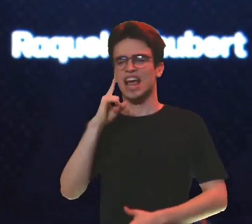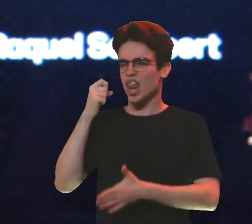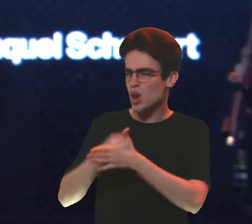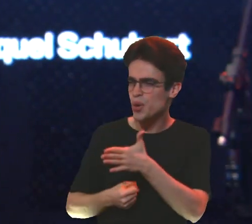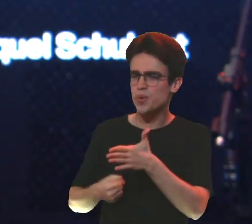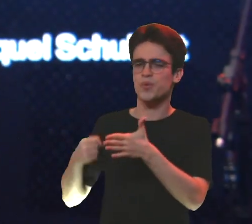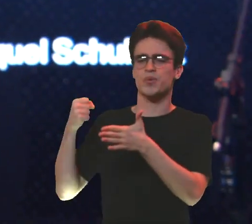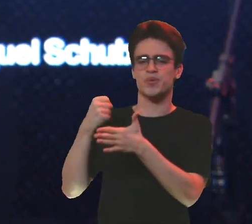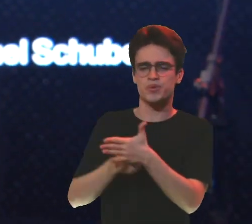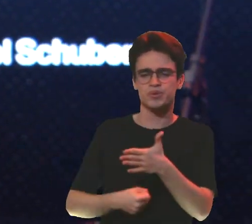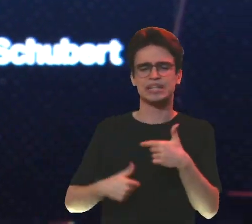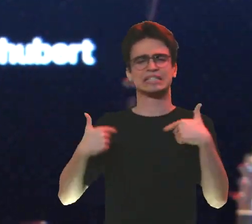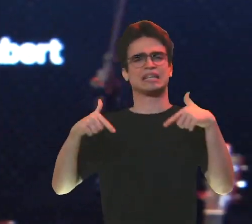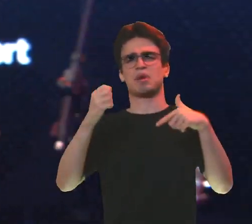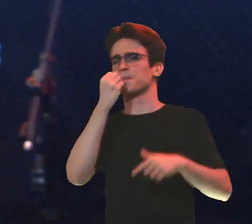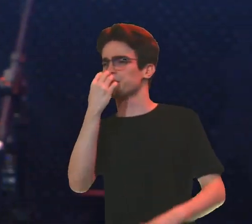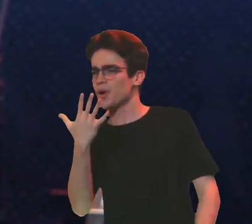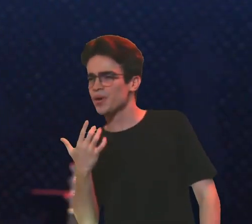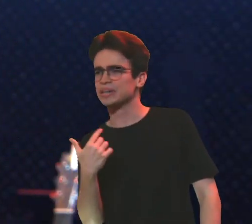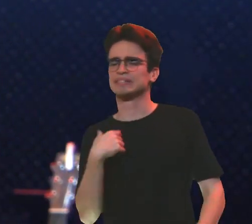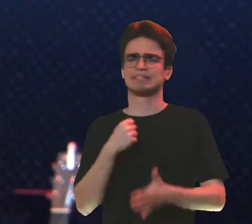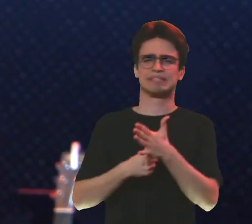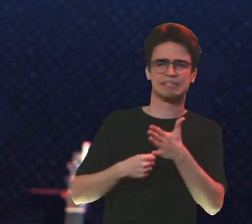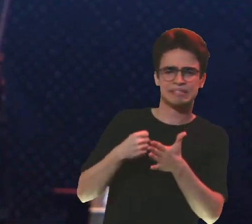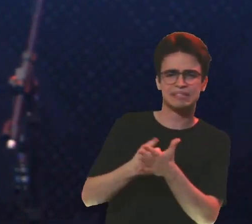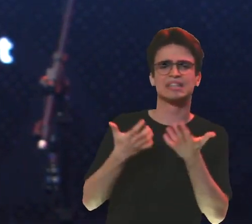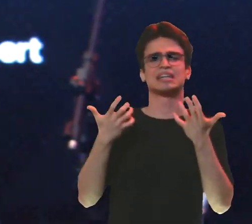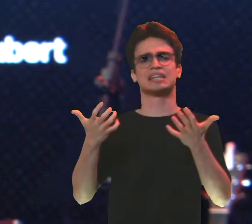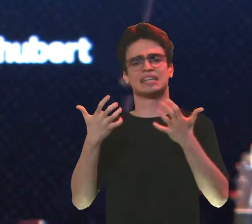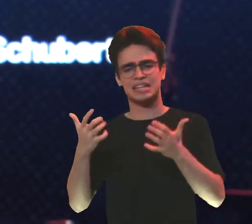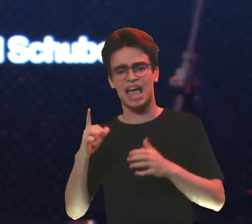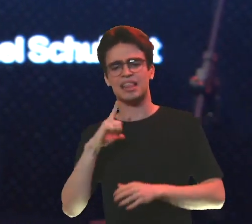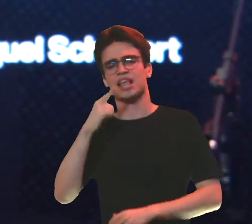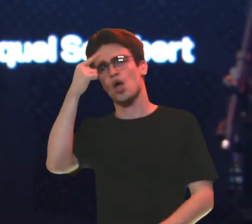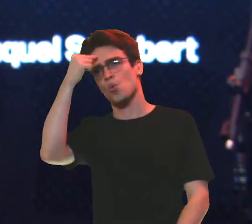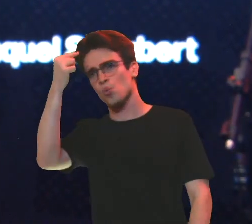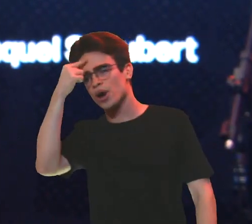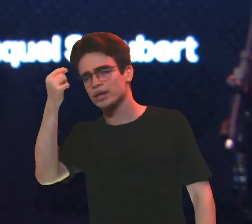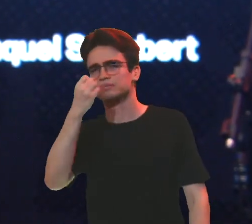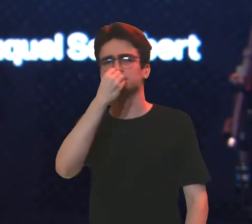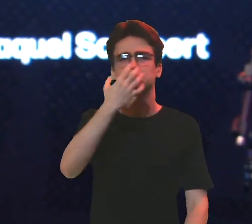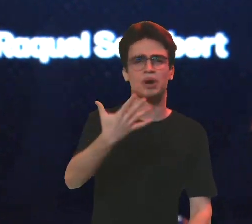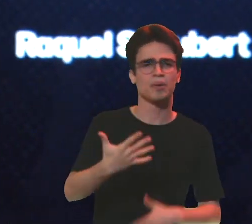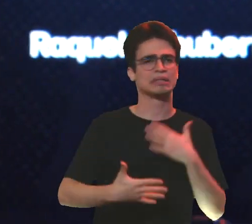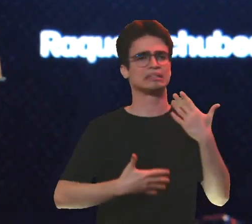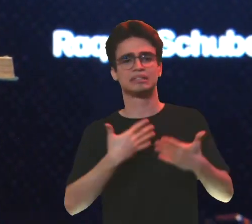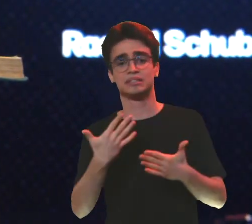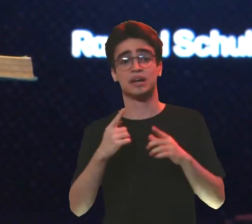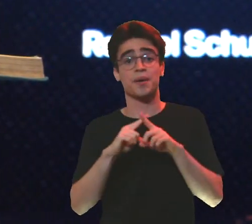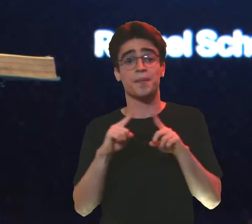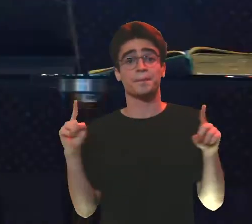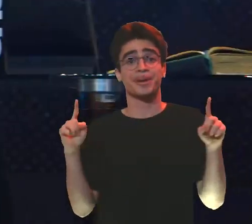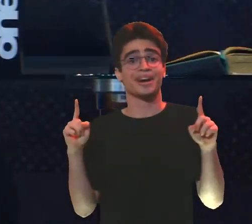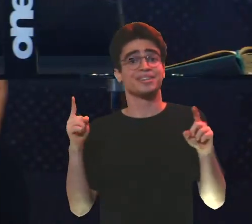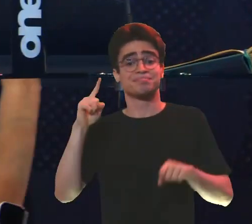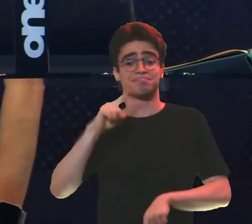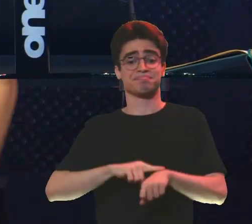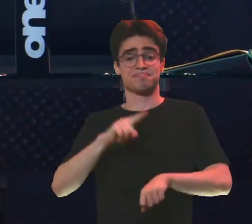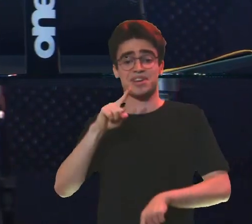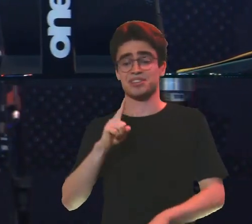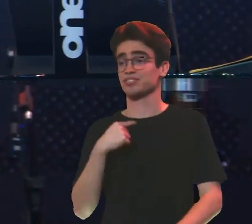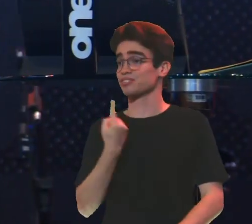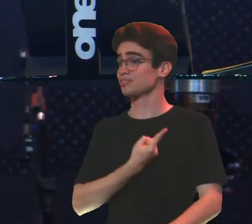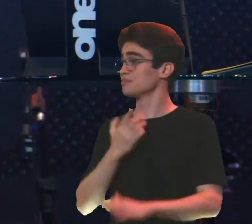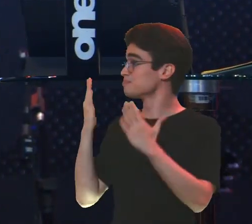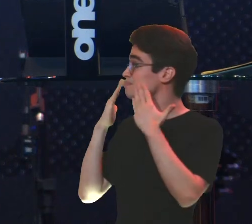para conseguir um bom emprego, lutou para conseguir uma boa graduação. Mas essas coisas, quando a gente chegar diante de Jesus,